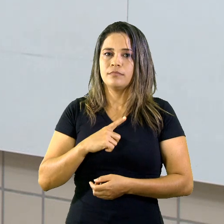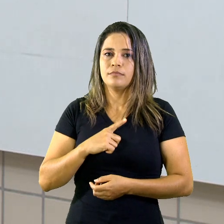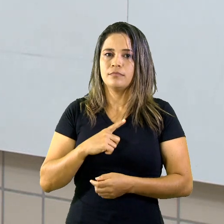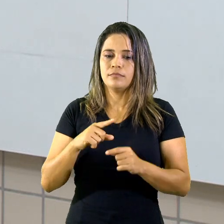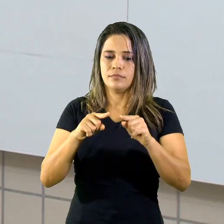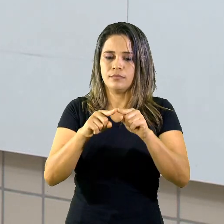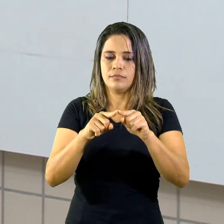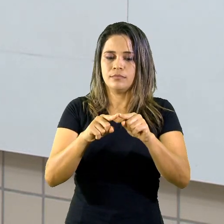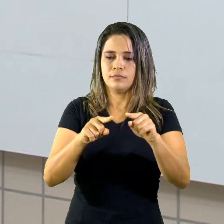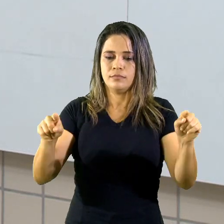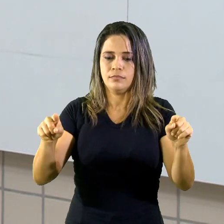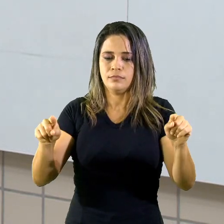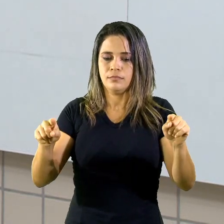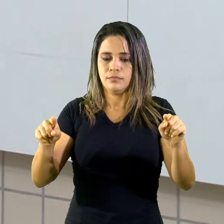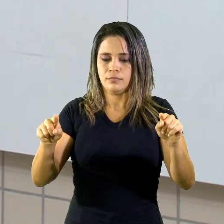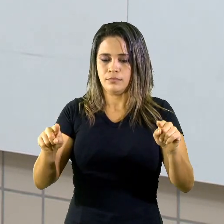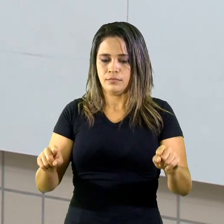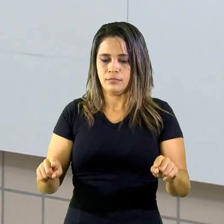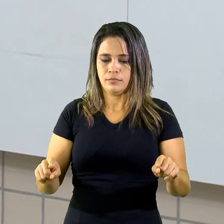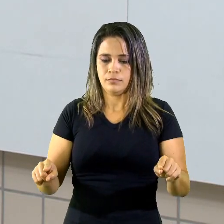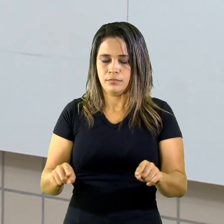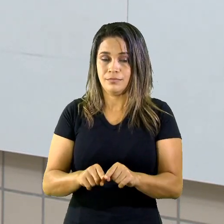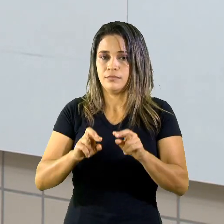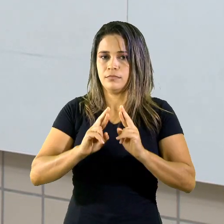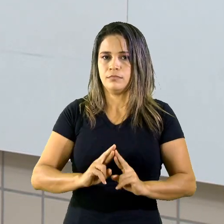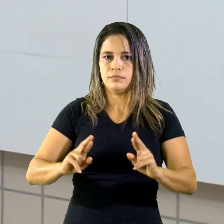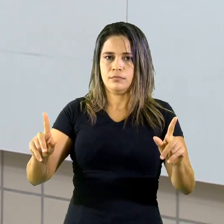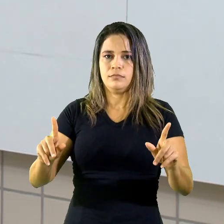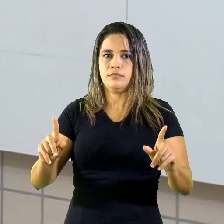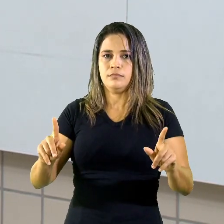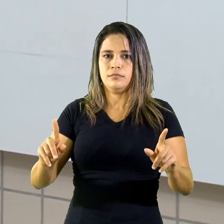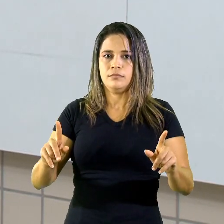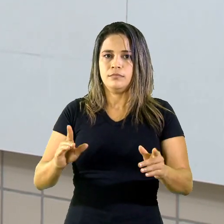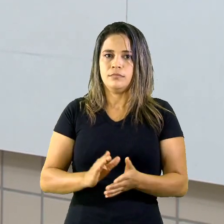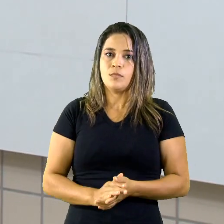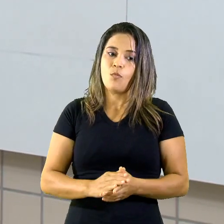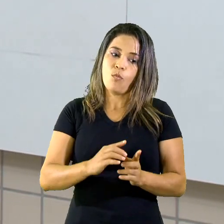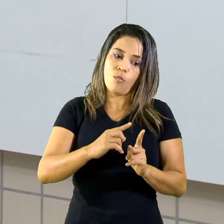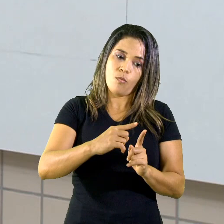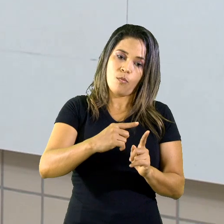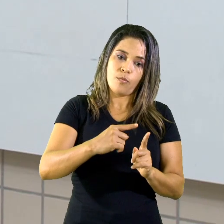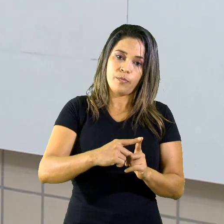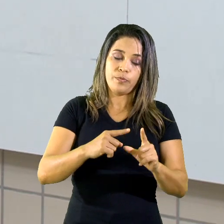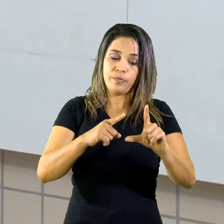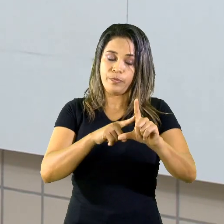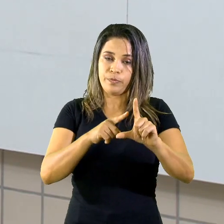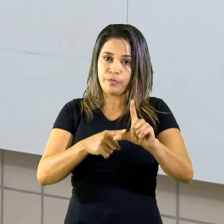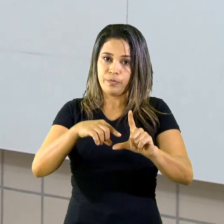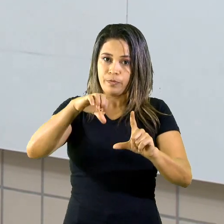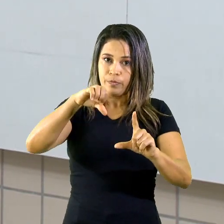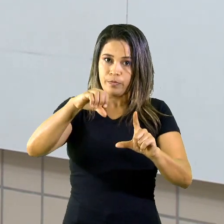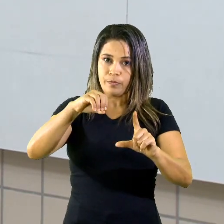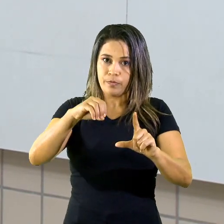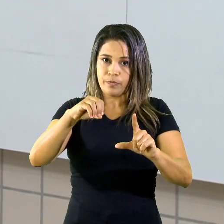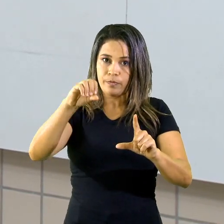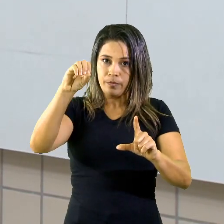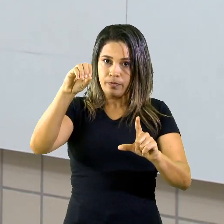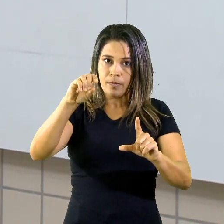tamanhos diferentes, né? Os ângulos internos são de 90 graus, mas os lados